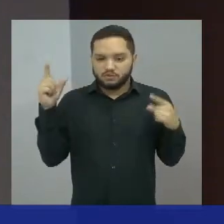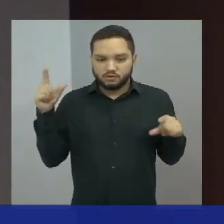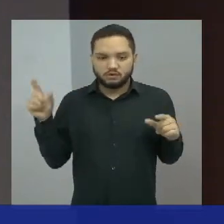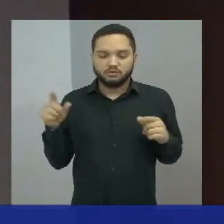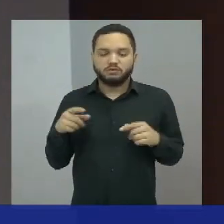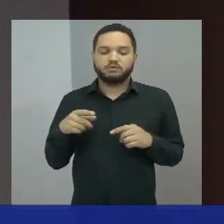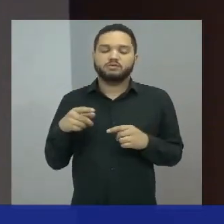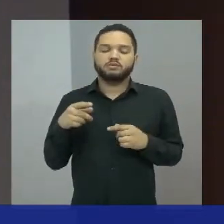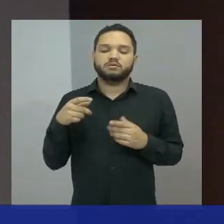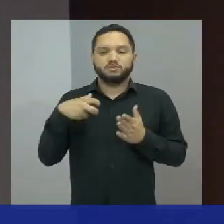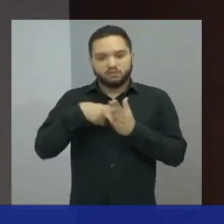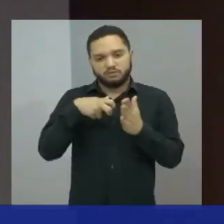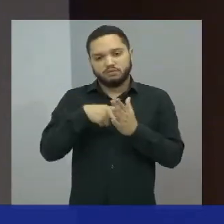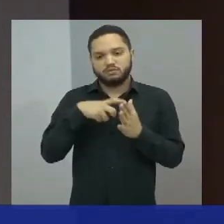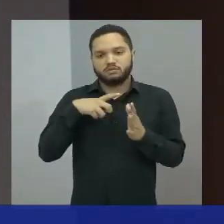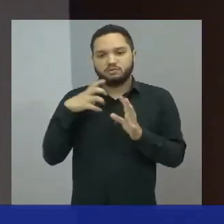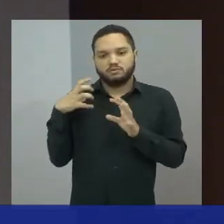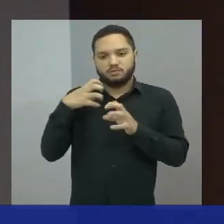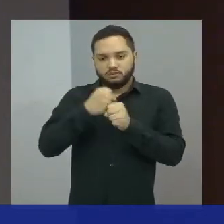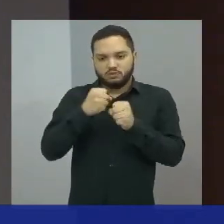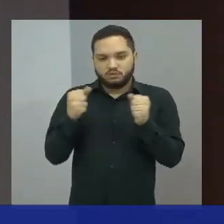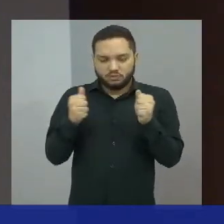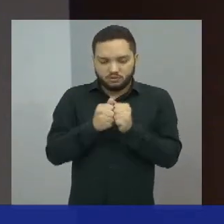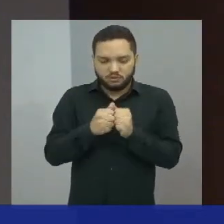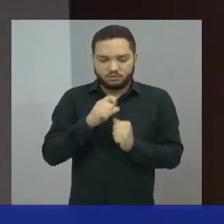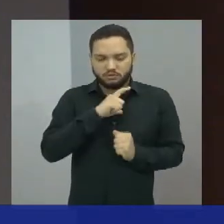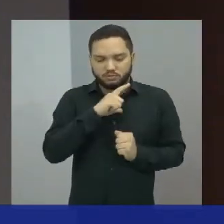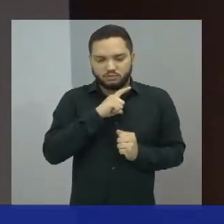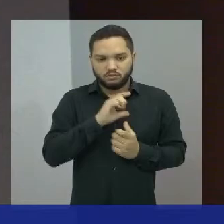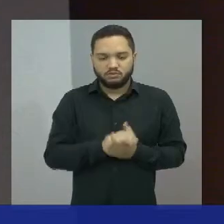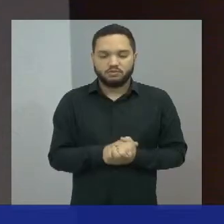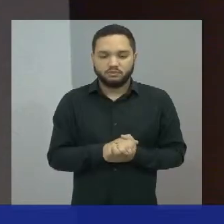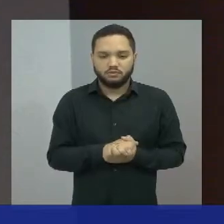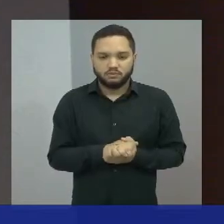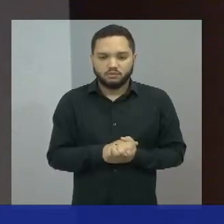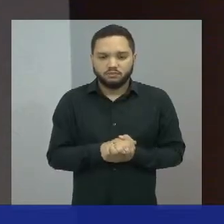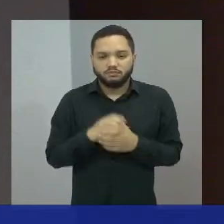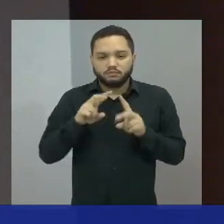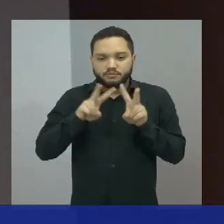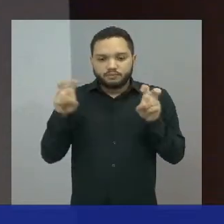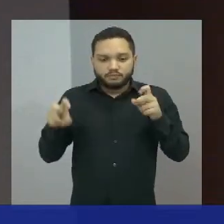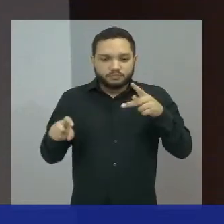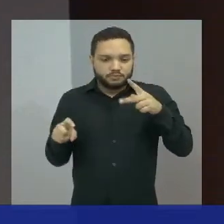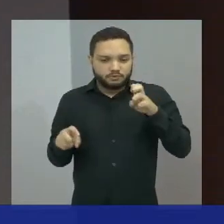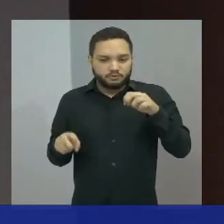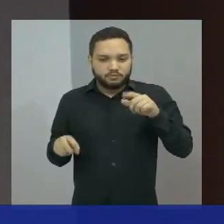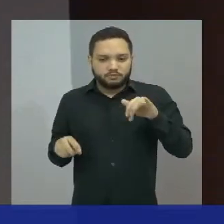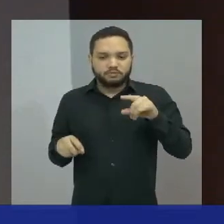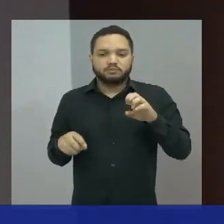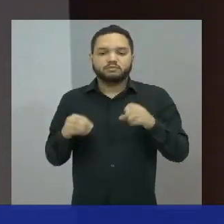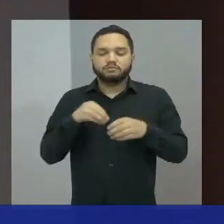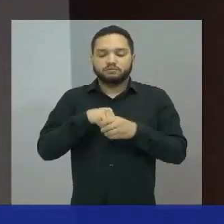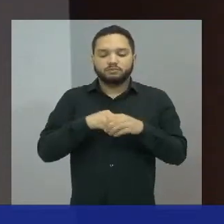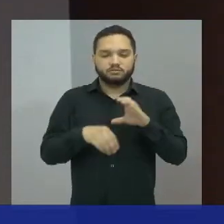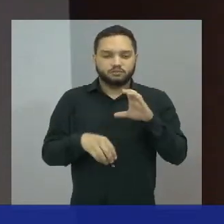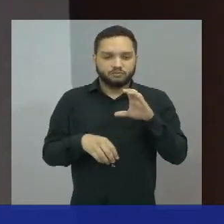também cumulativas. Falando sobre a penalidade de multa no Código da Cidade.